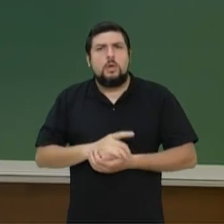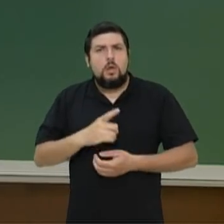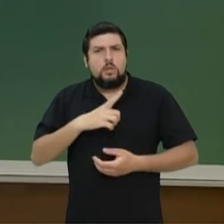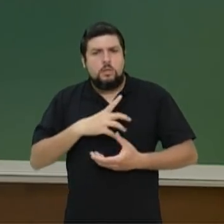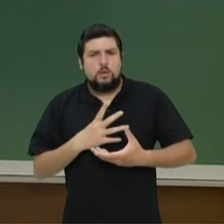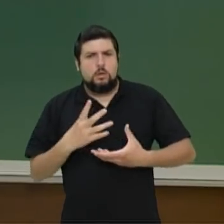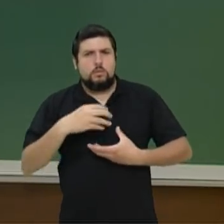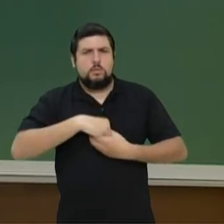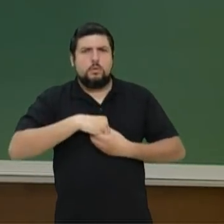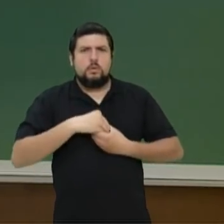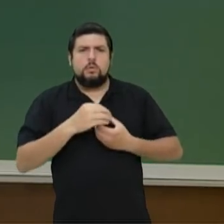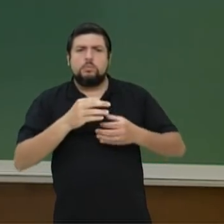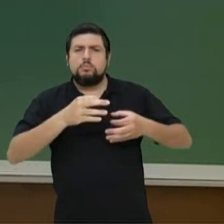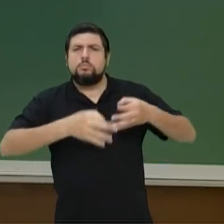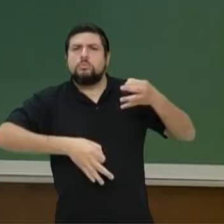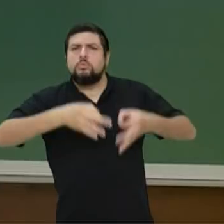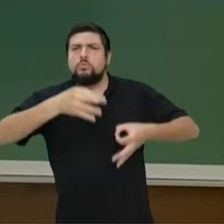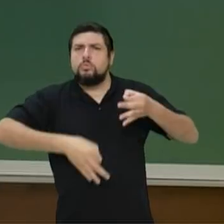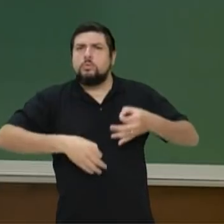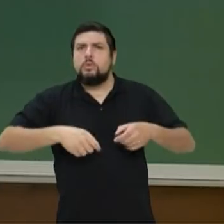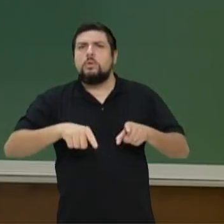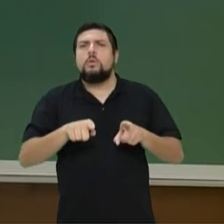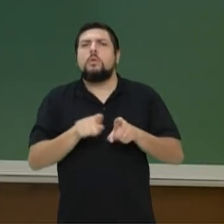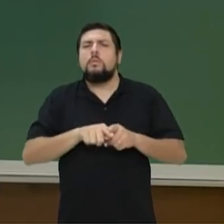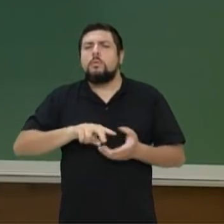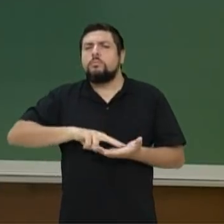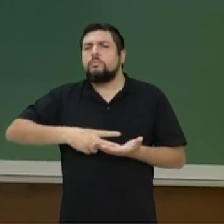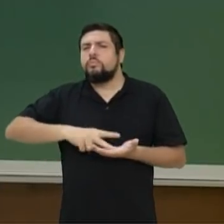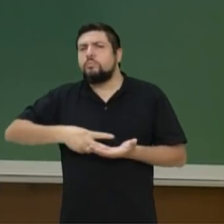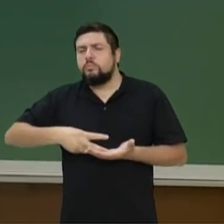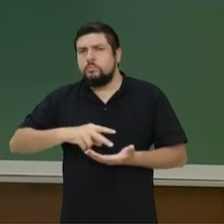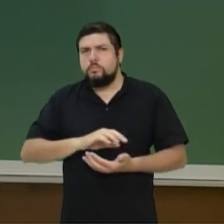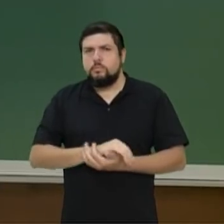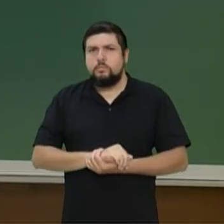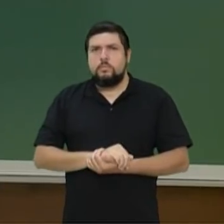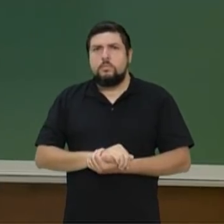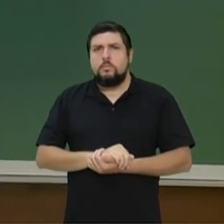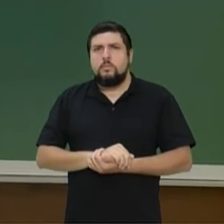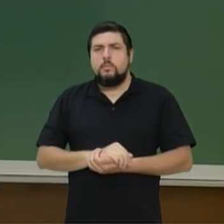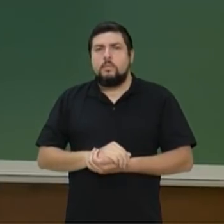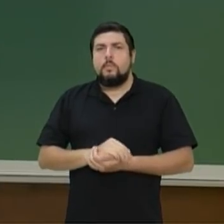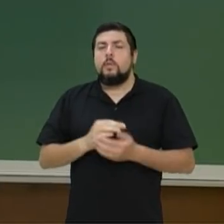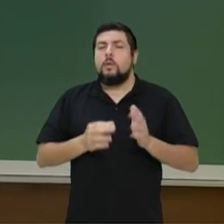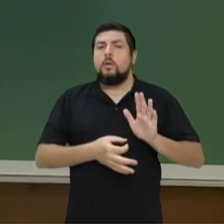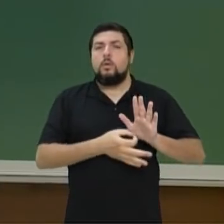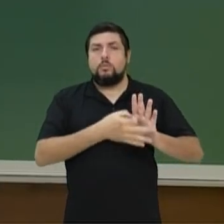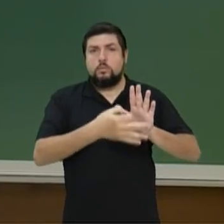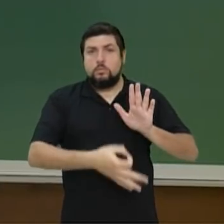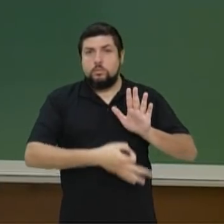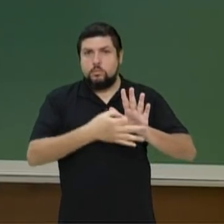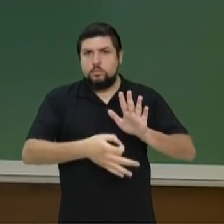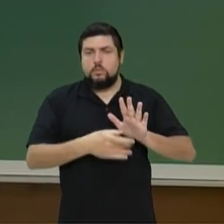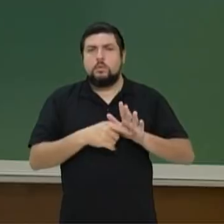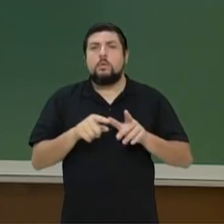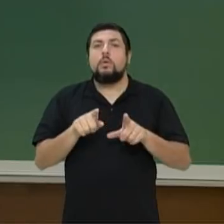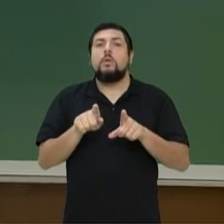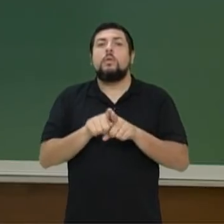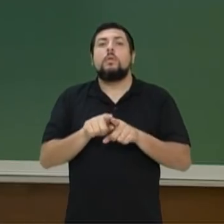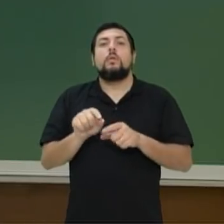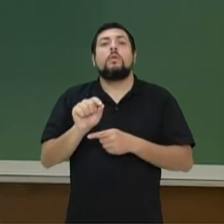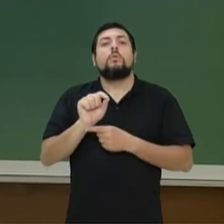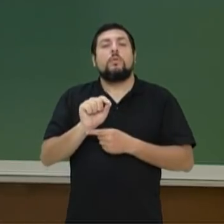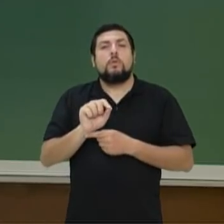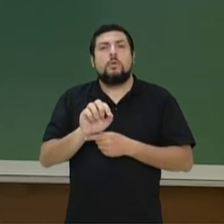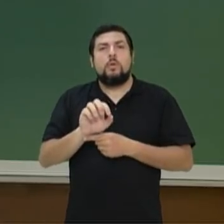valor e interpretações, né? Então, a opinião vem também, né, fazer parte